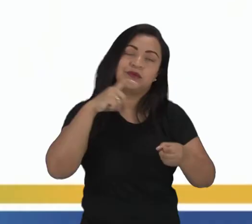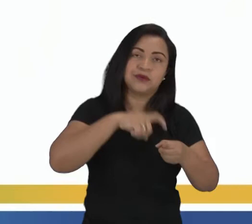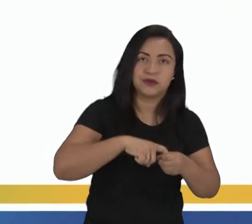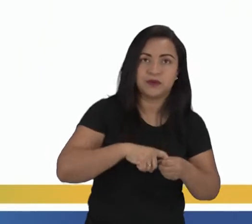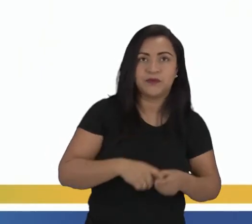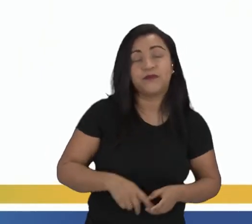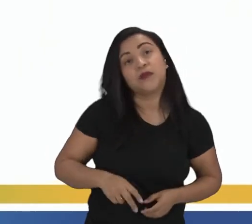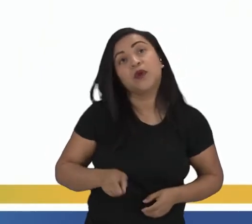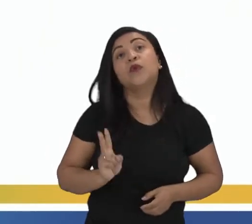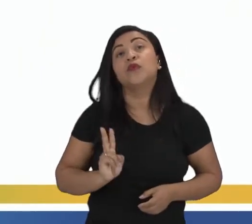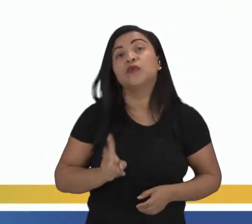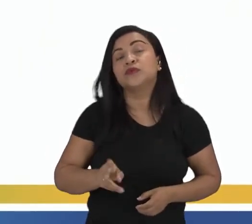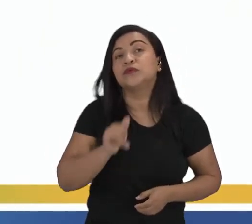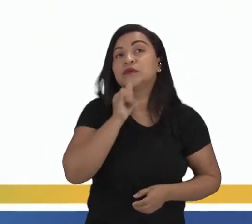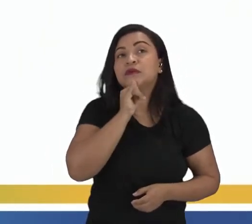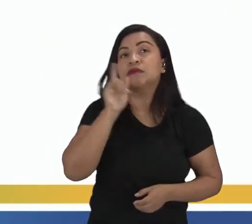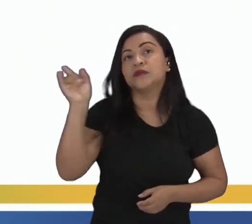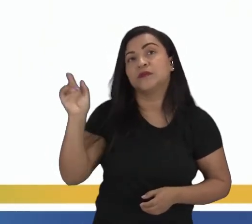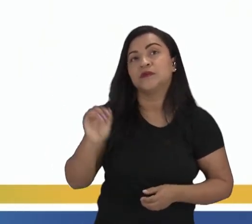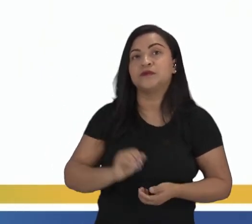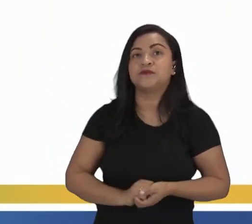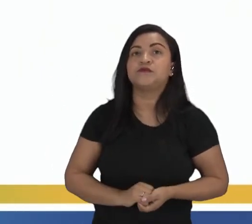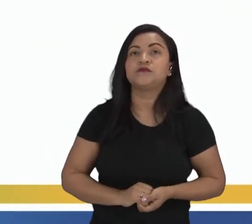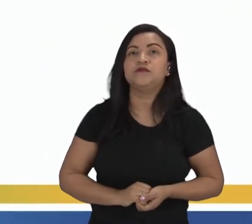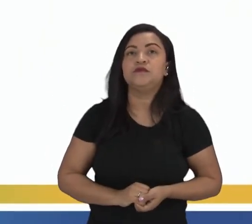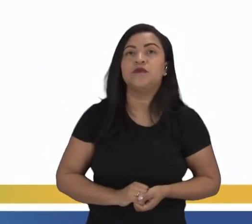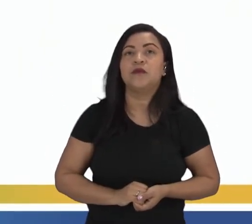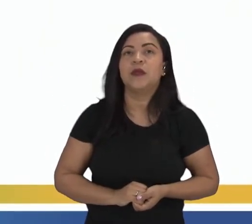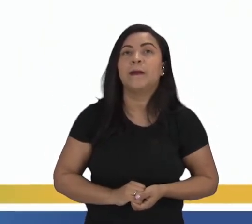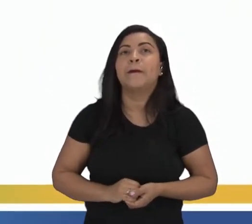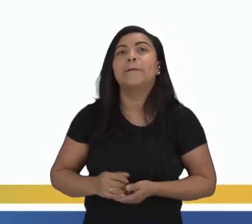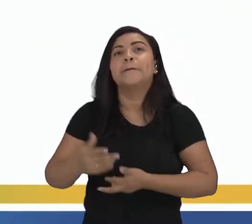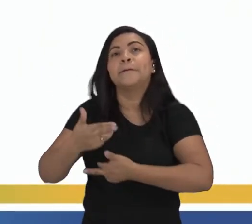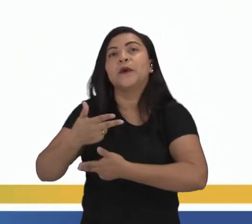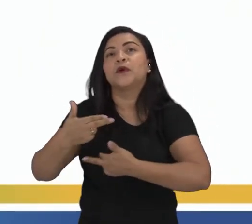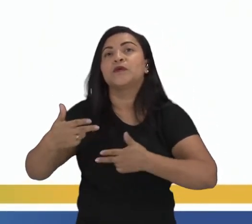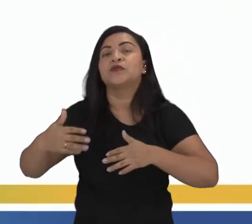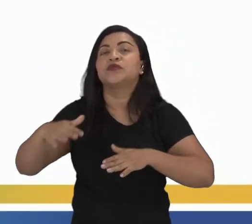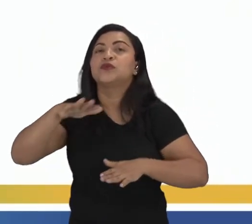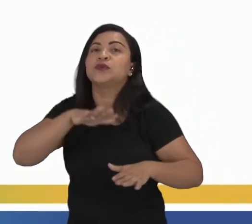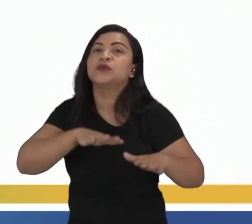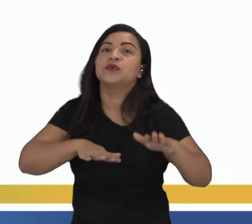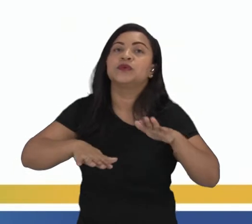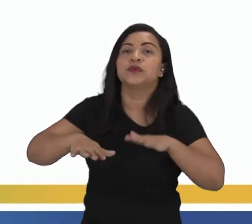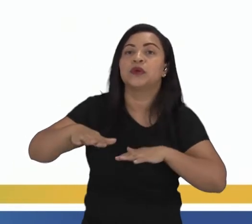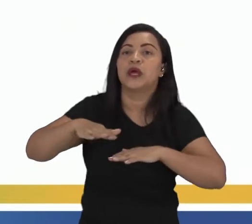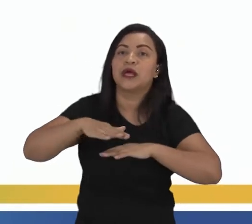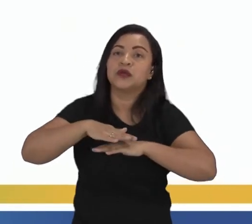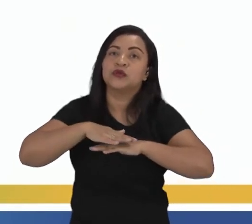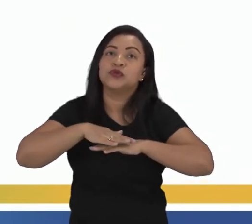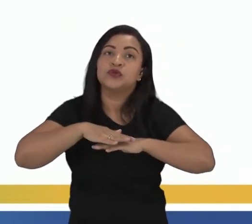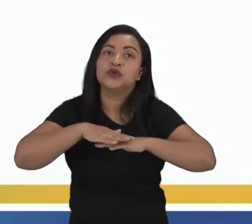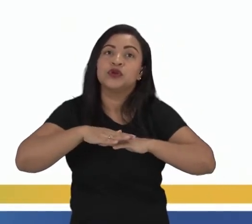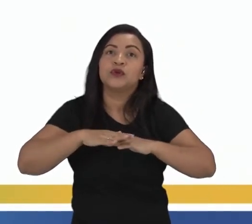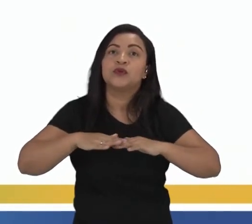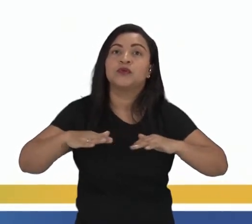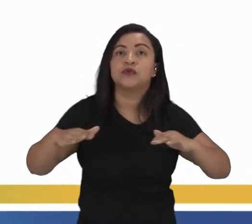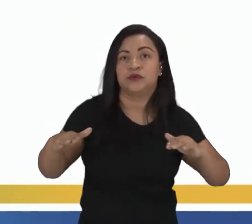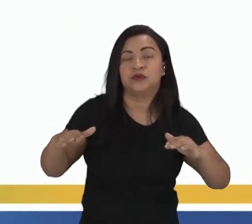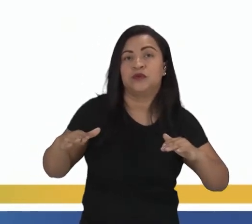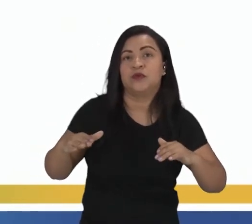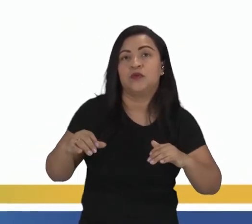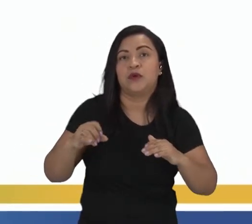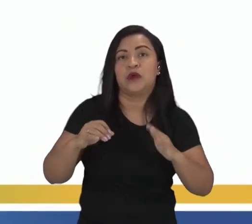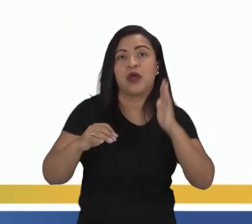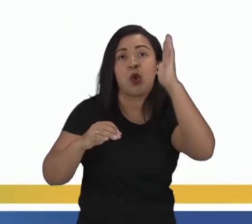Continuando na exemplificação. Para corpos apoiados em movimento em superfícies horizontais, como não há movimento